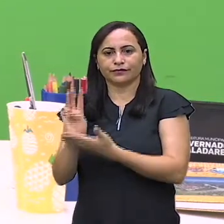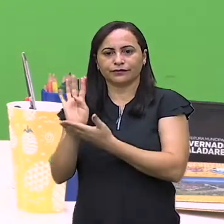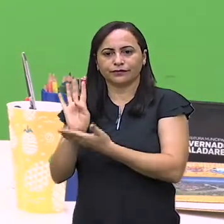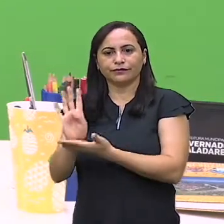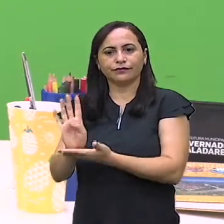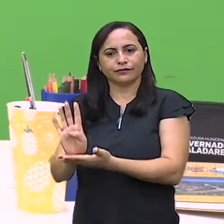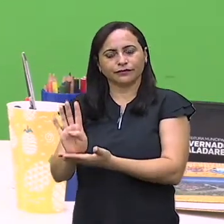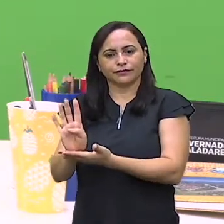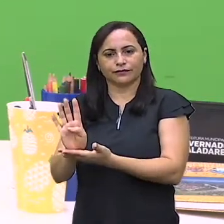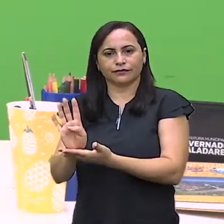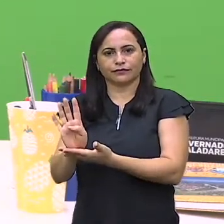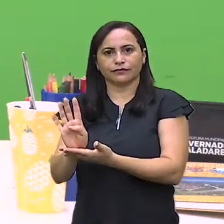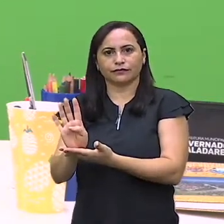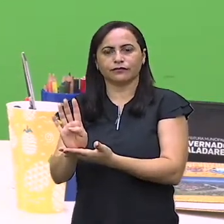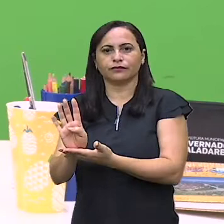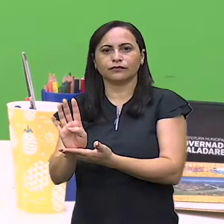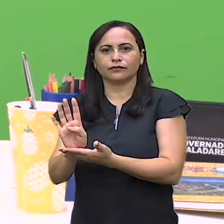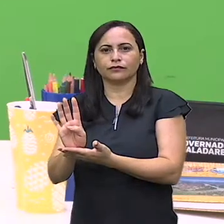quatro,